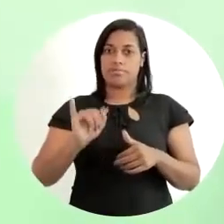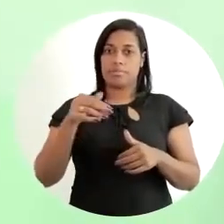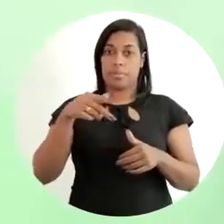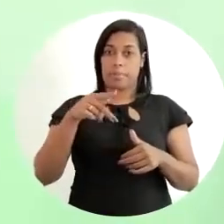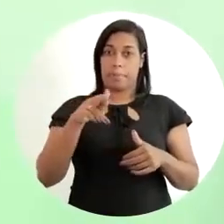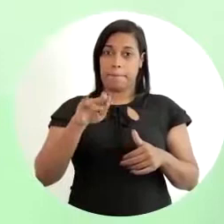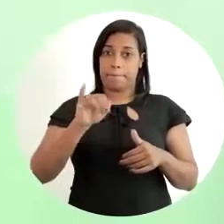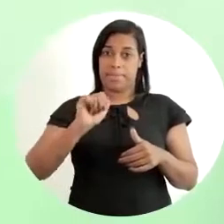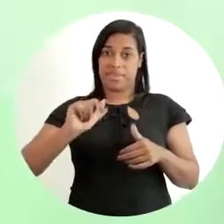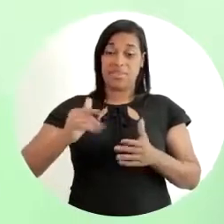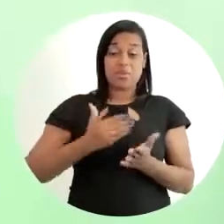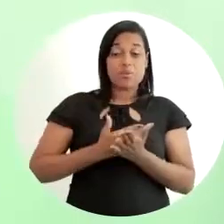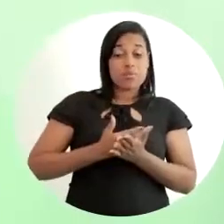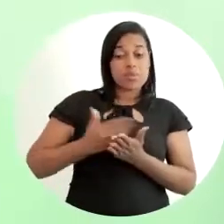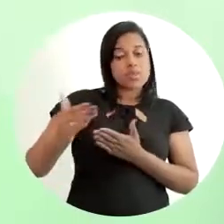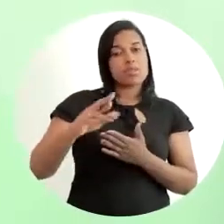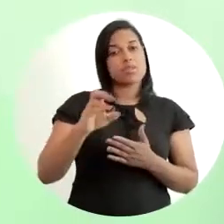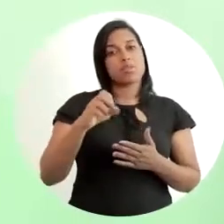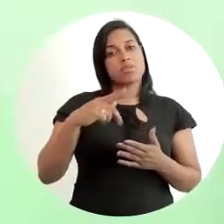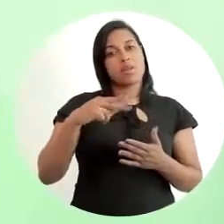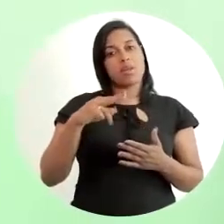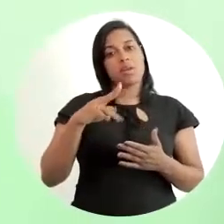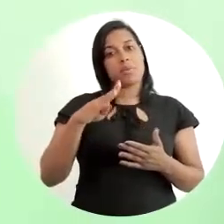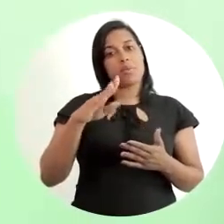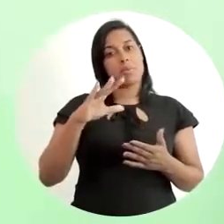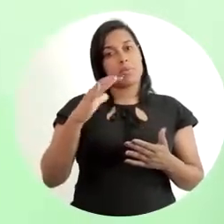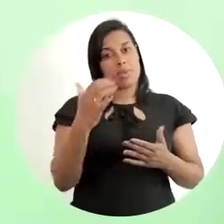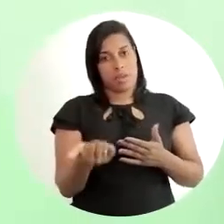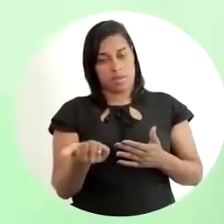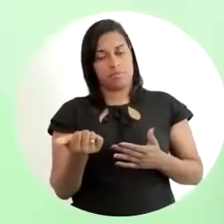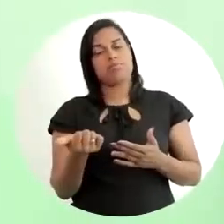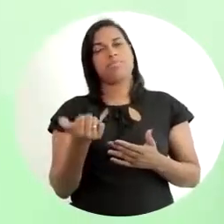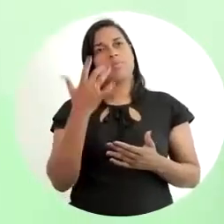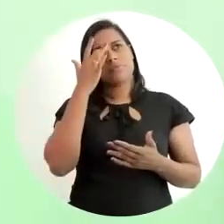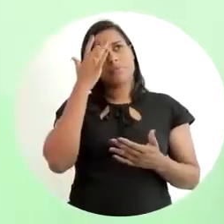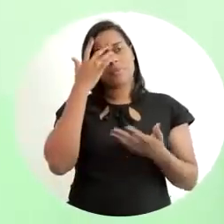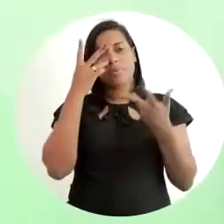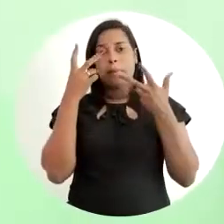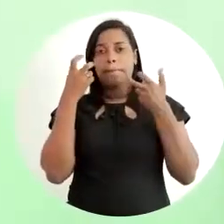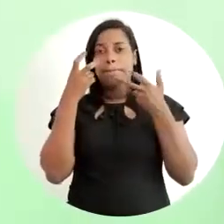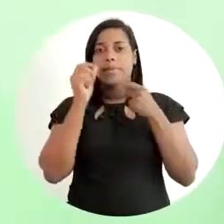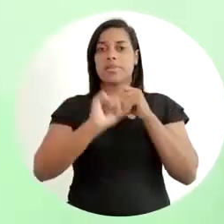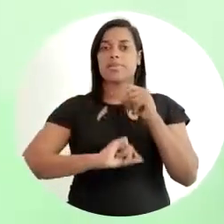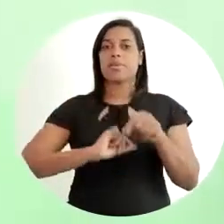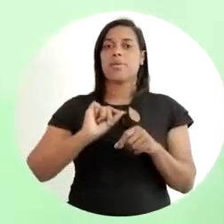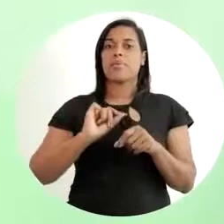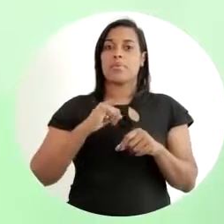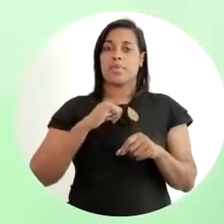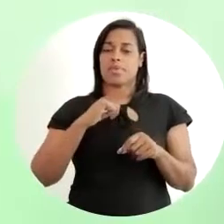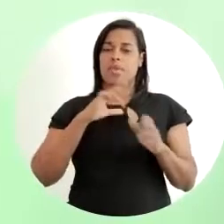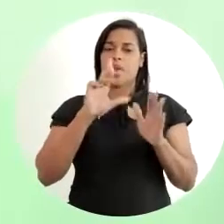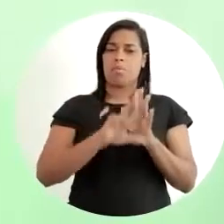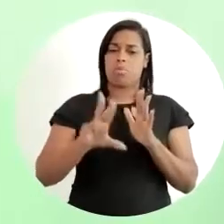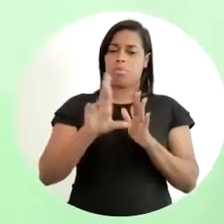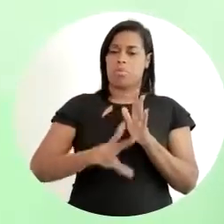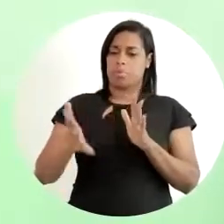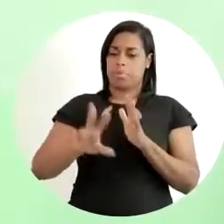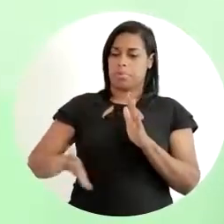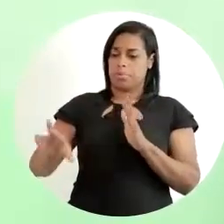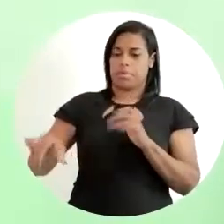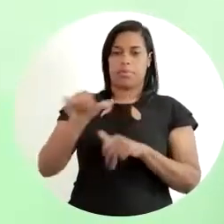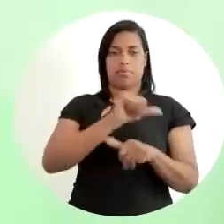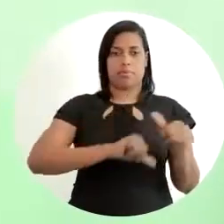período imperial e o início da República. Facilmente a gente percebe que há uma série